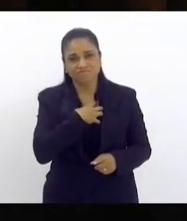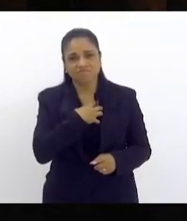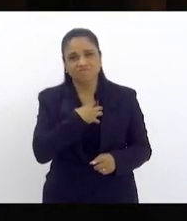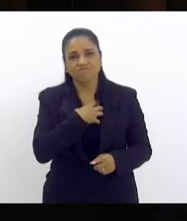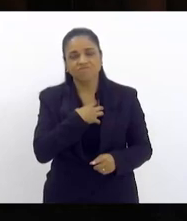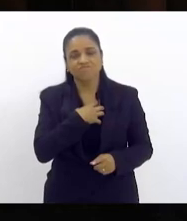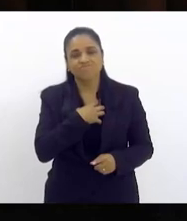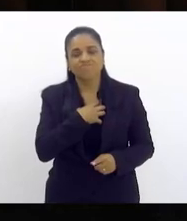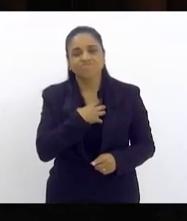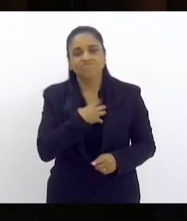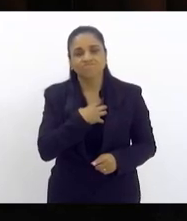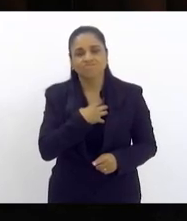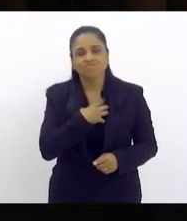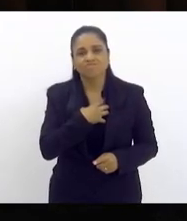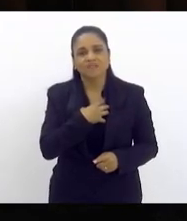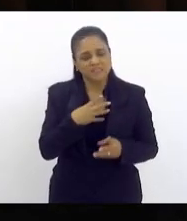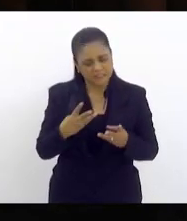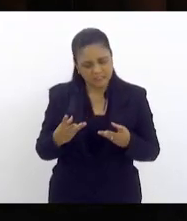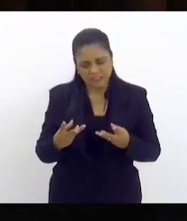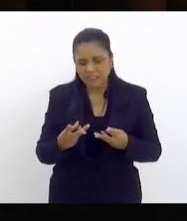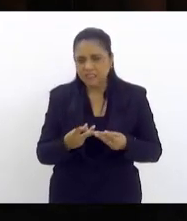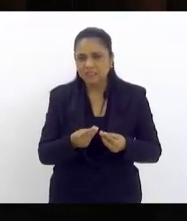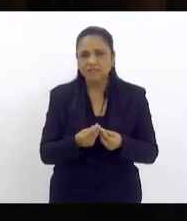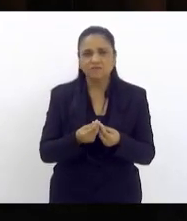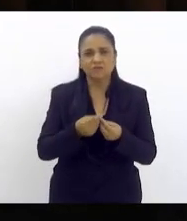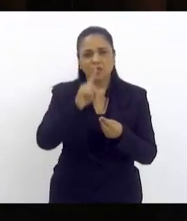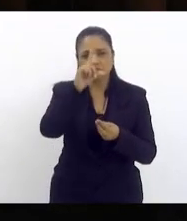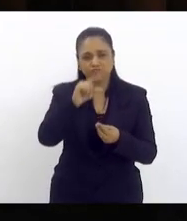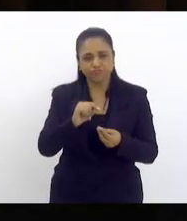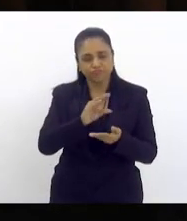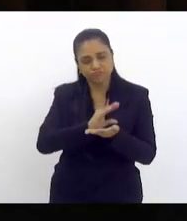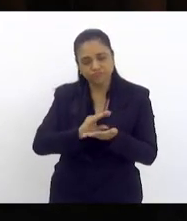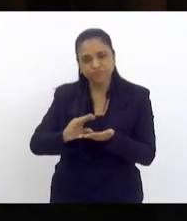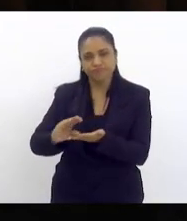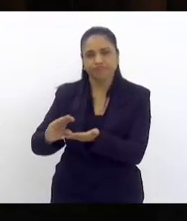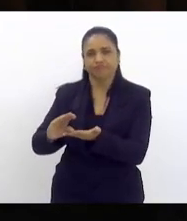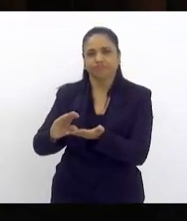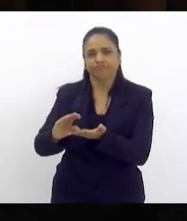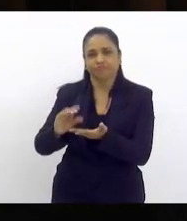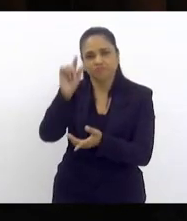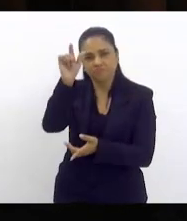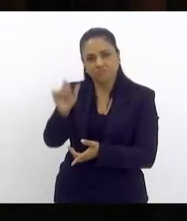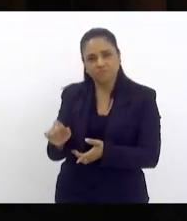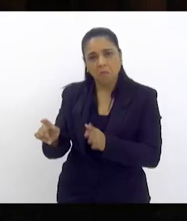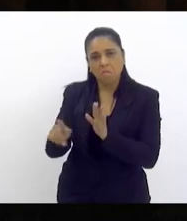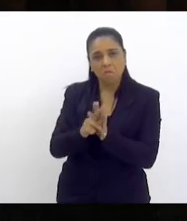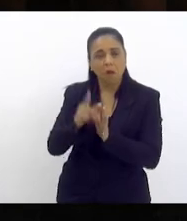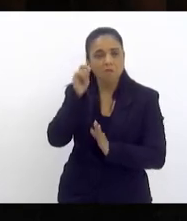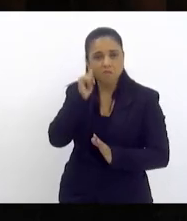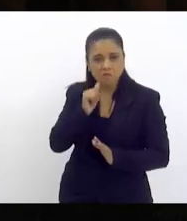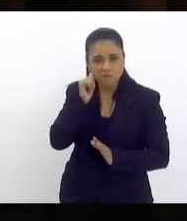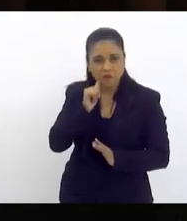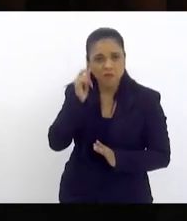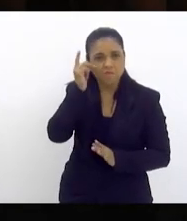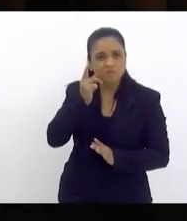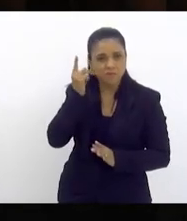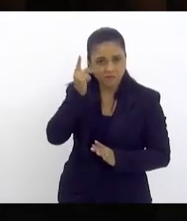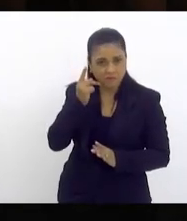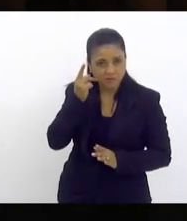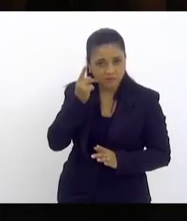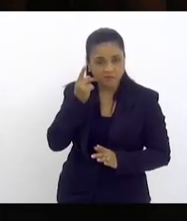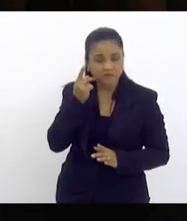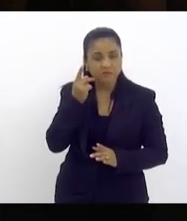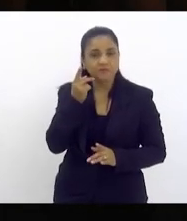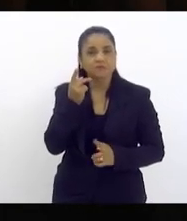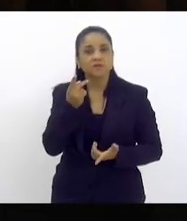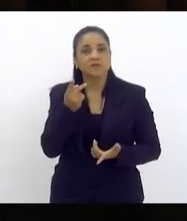uma situação sensível na redução dos recursos que deveriam ser destinados para a política de mulheres, porque